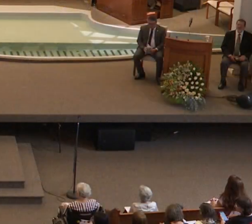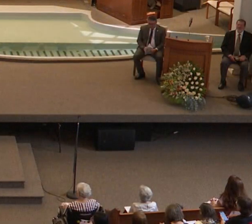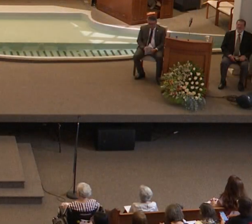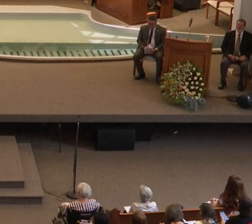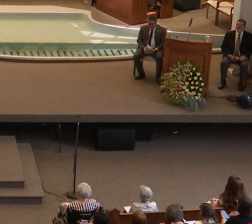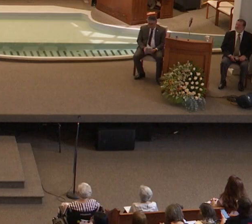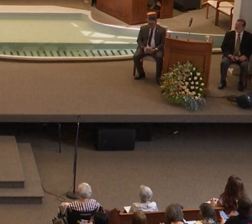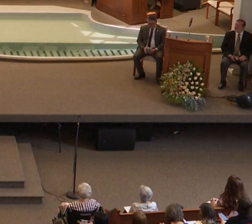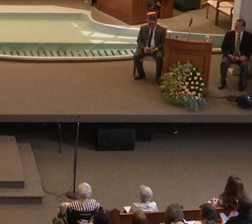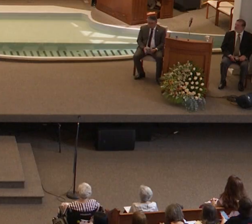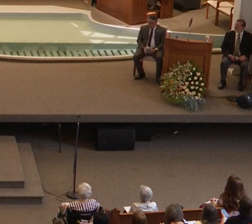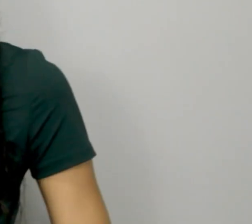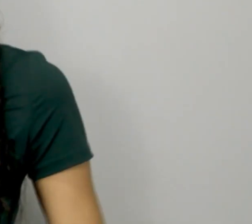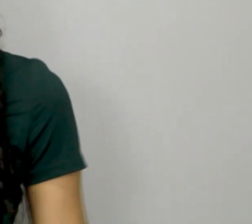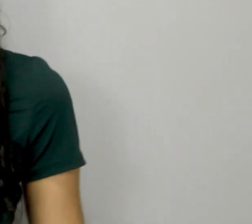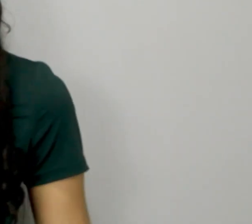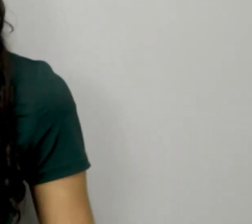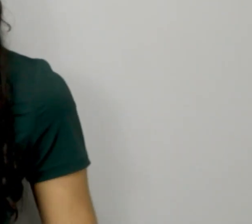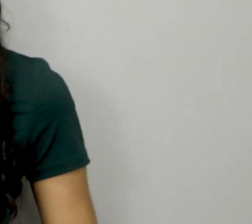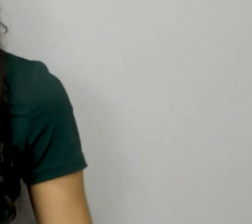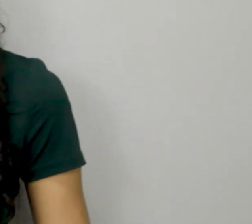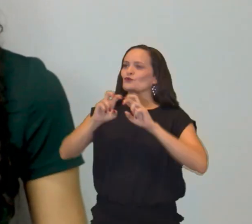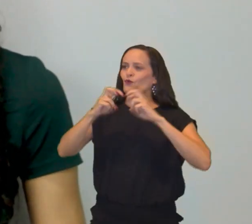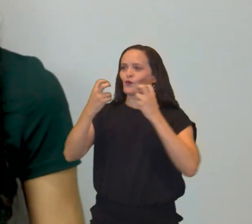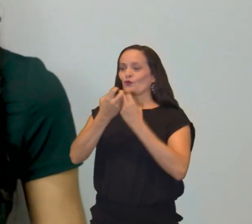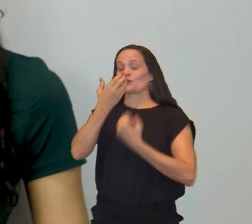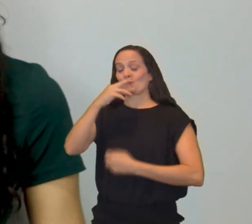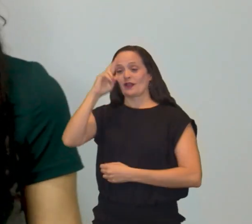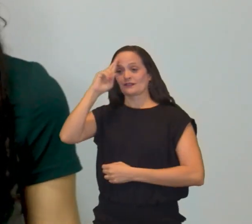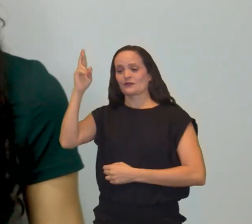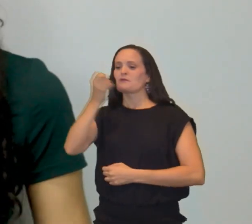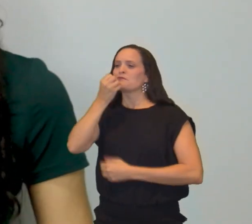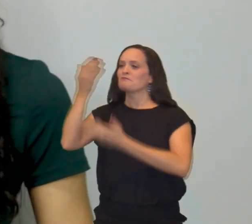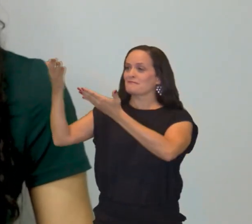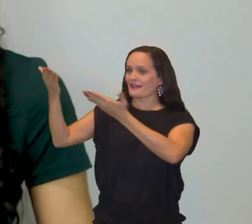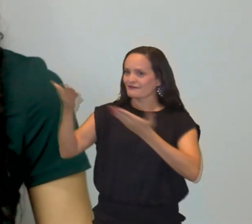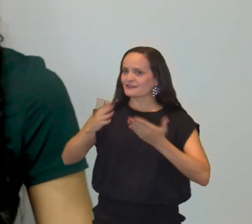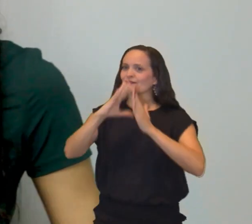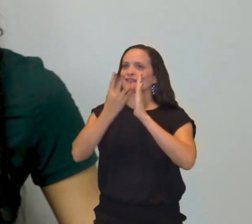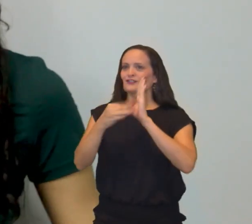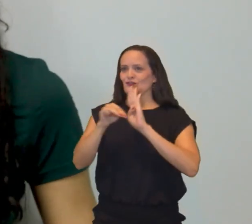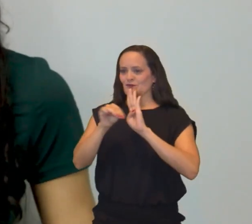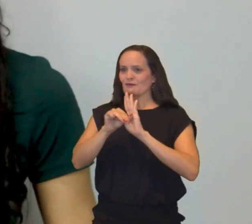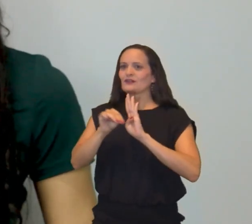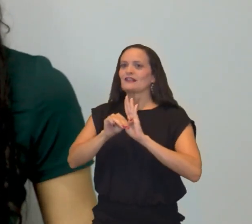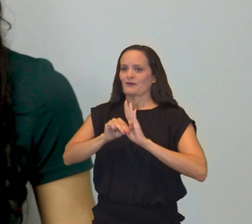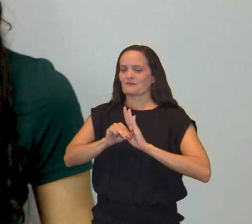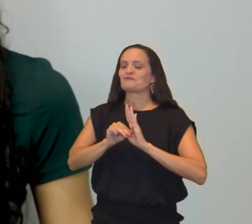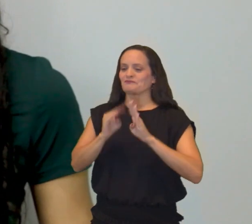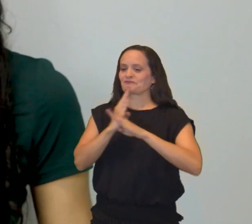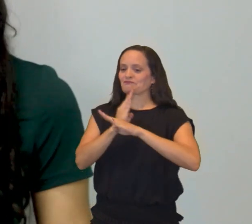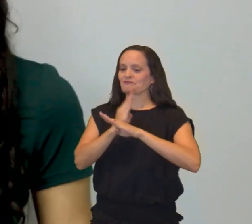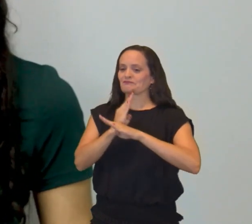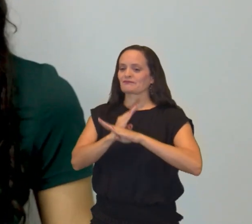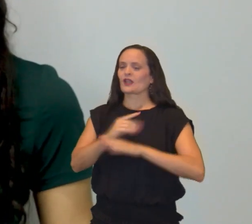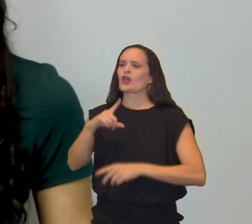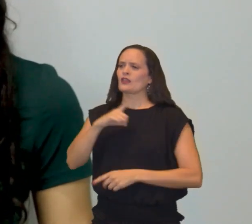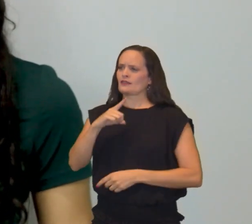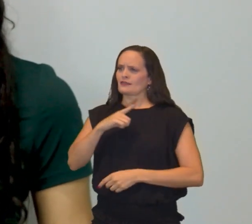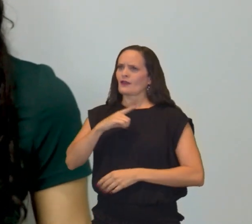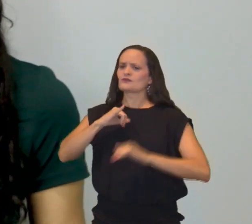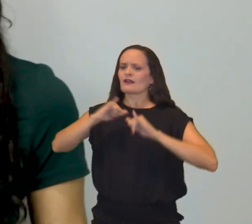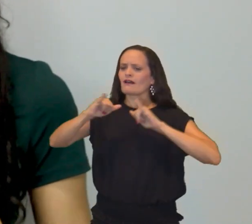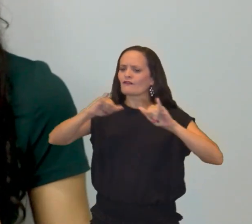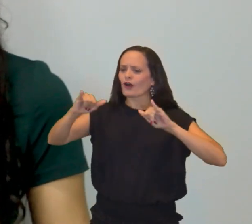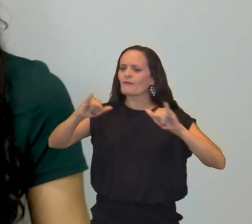Olá, que bom ter você aqui conosco em mais um culto ao Senhor. Seja bem-vindo à Igreja Memorial Batista. Separamos alguns avisos para